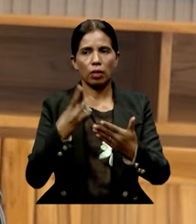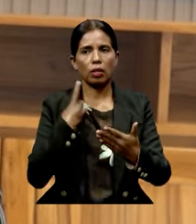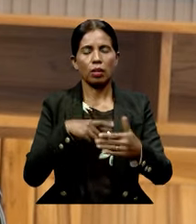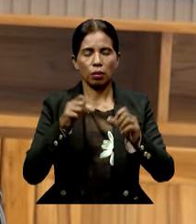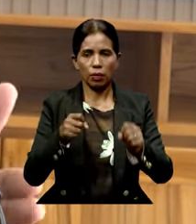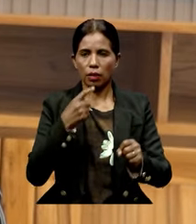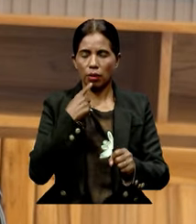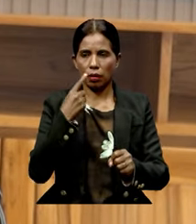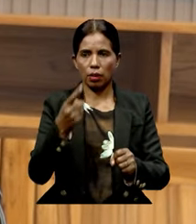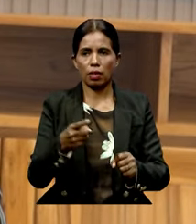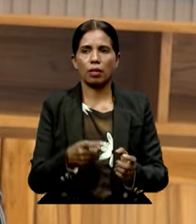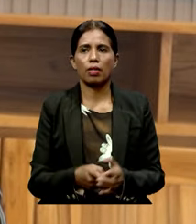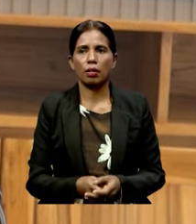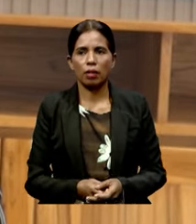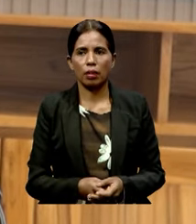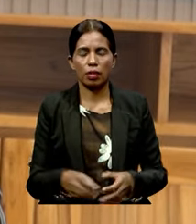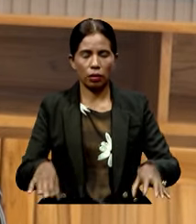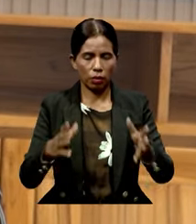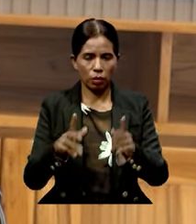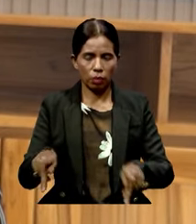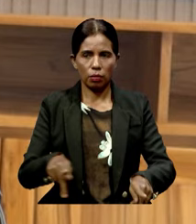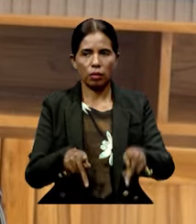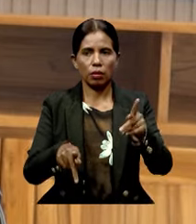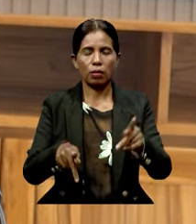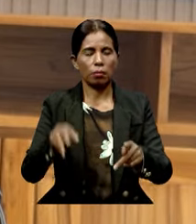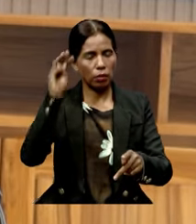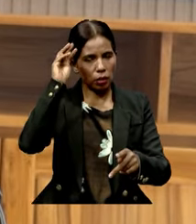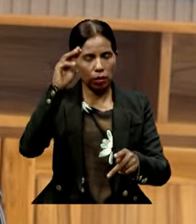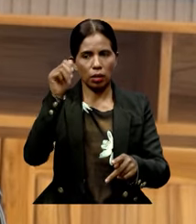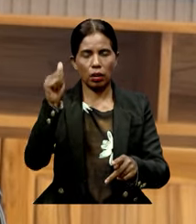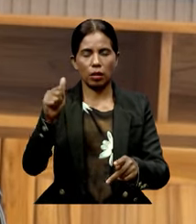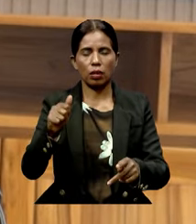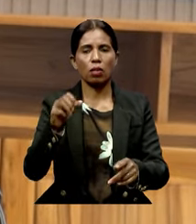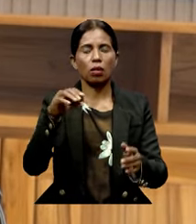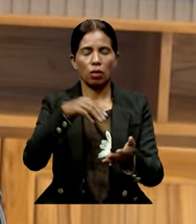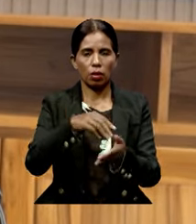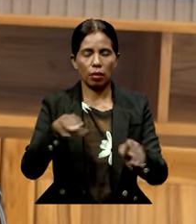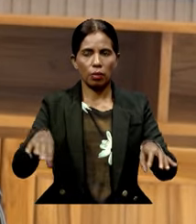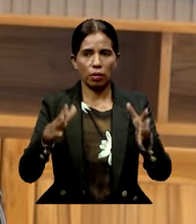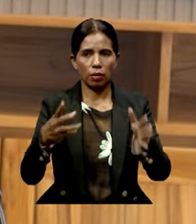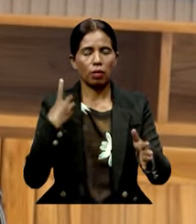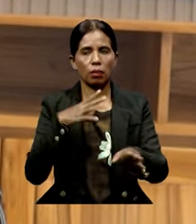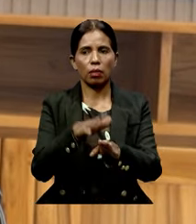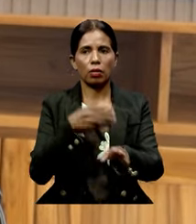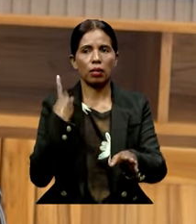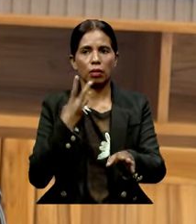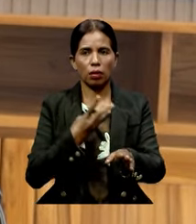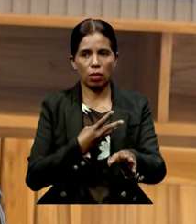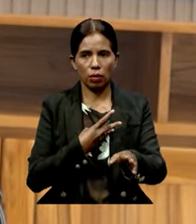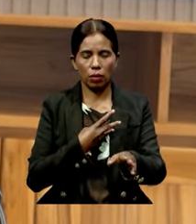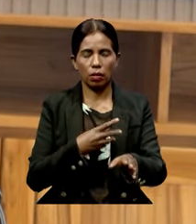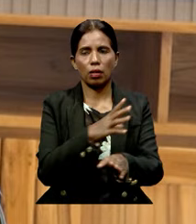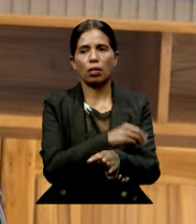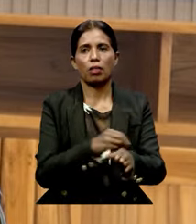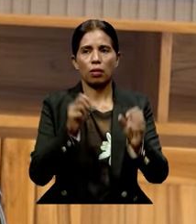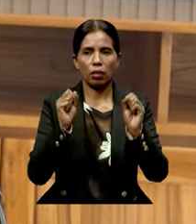de angkada ponto ita no funcionário público e Ministério A. Ho total dana bawain ita rekruta fali ho montanti